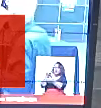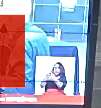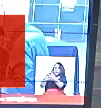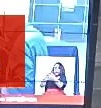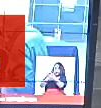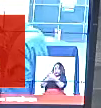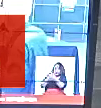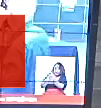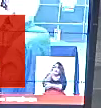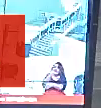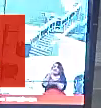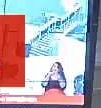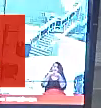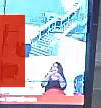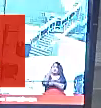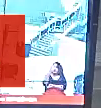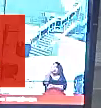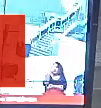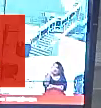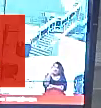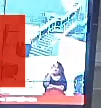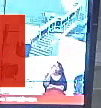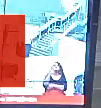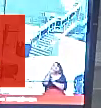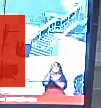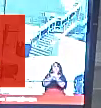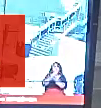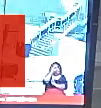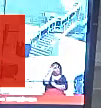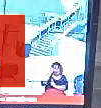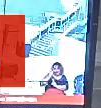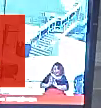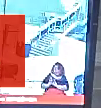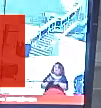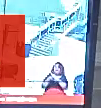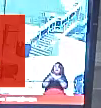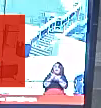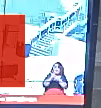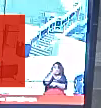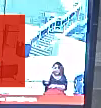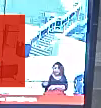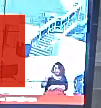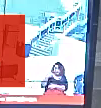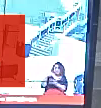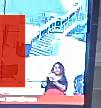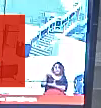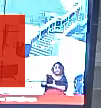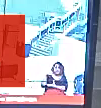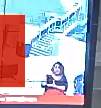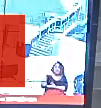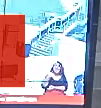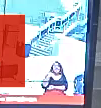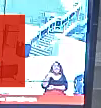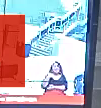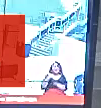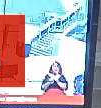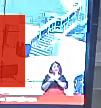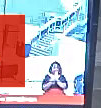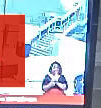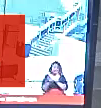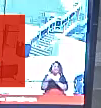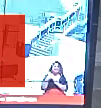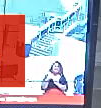deficiência como do idoso. Então, a gente tem aqui eu queria até me apresentar, tenho 1,81 m, cabeça branca,